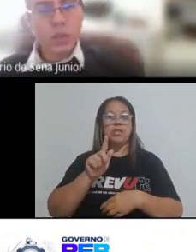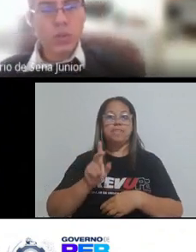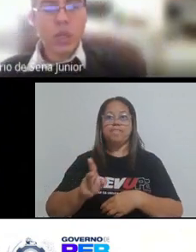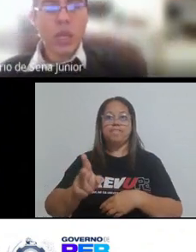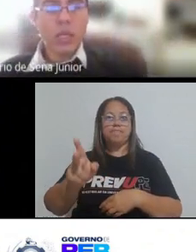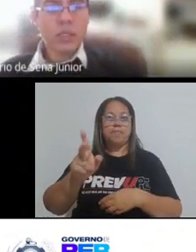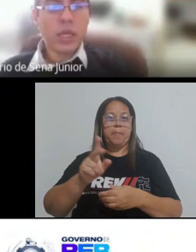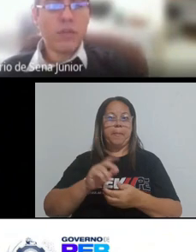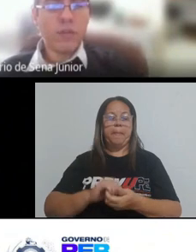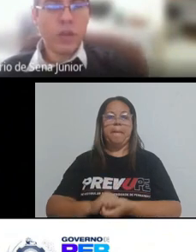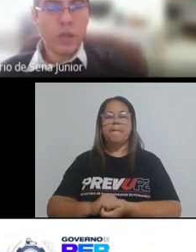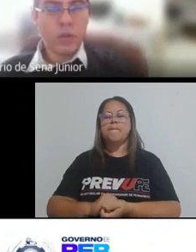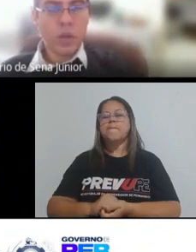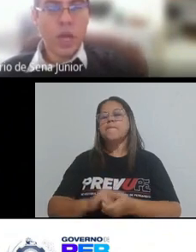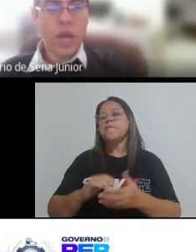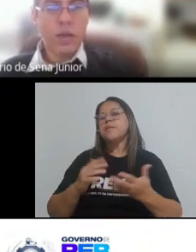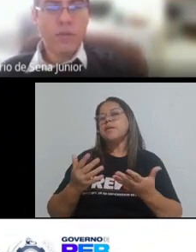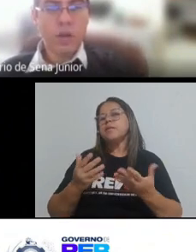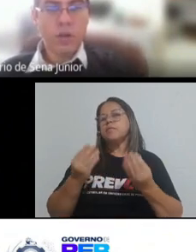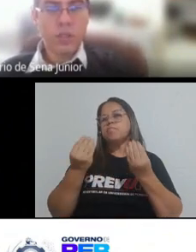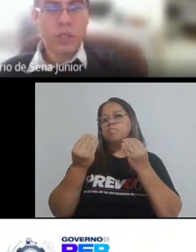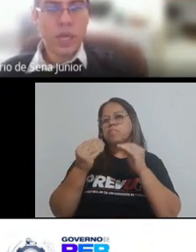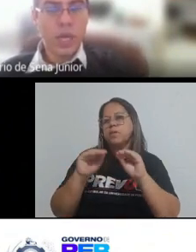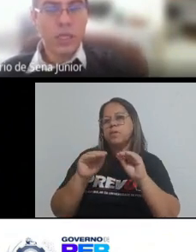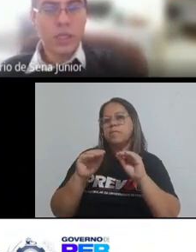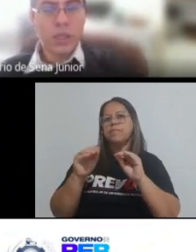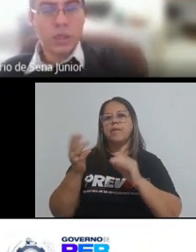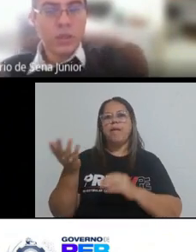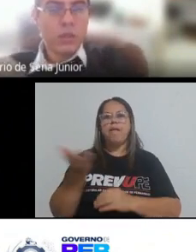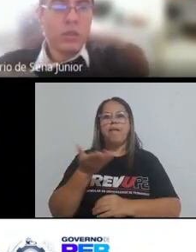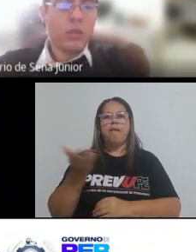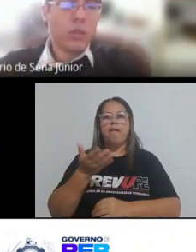Então, reescrevendo a velocidade